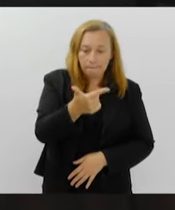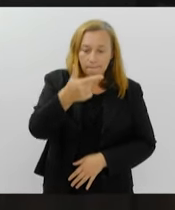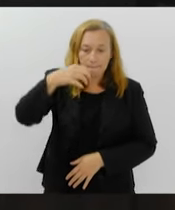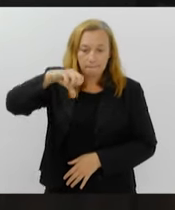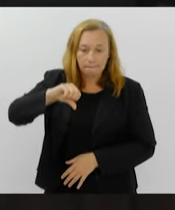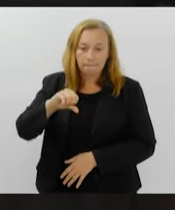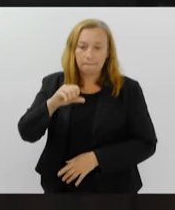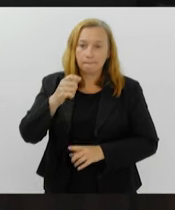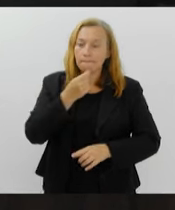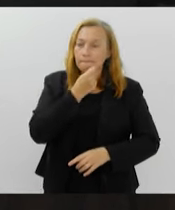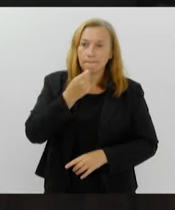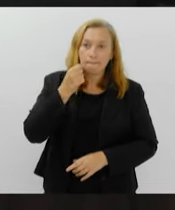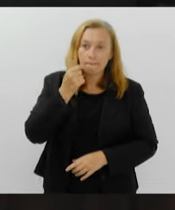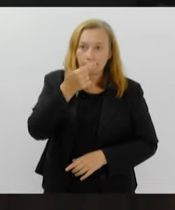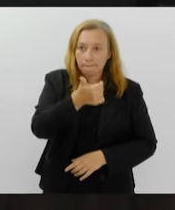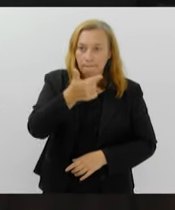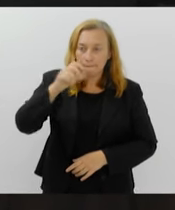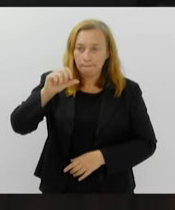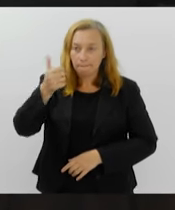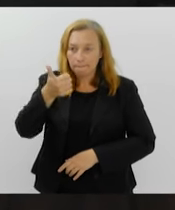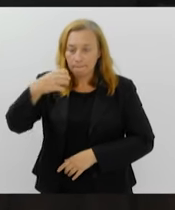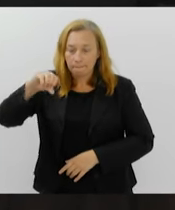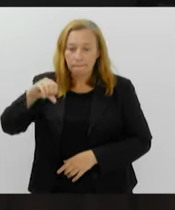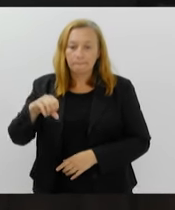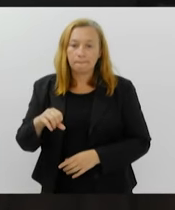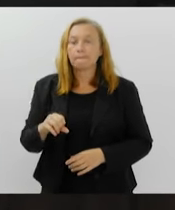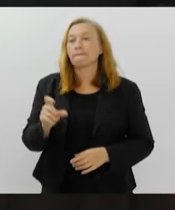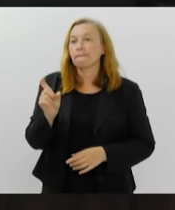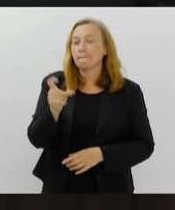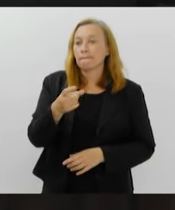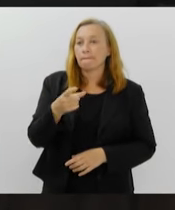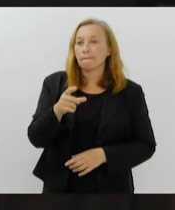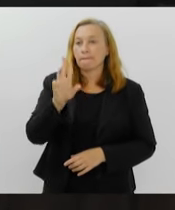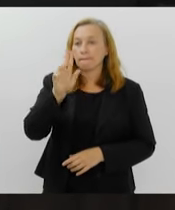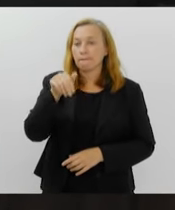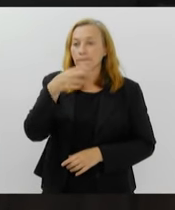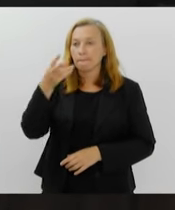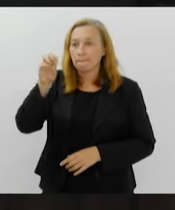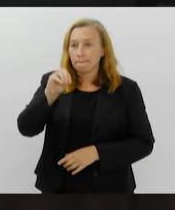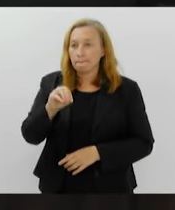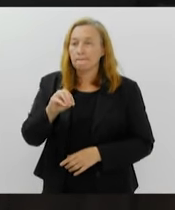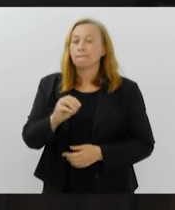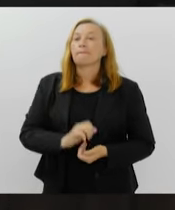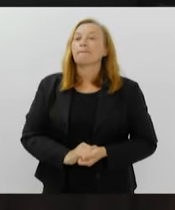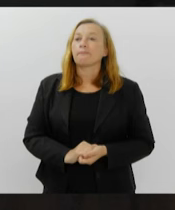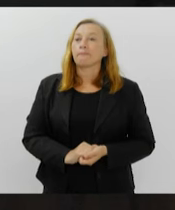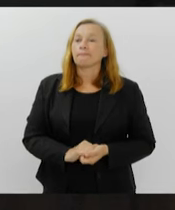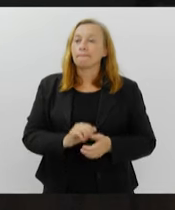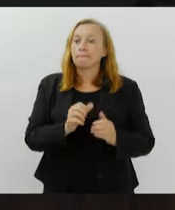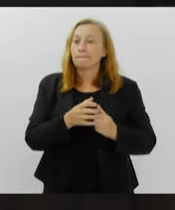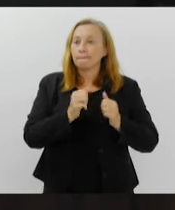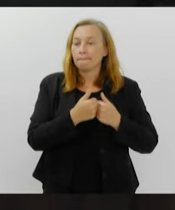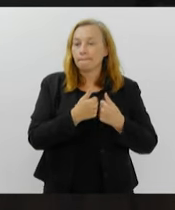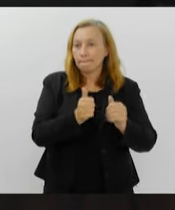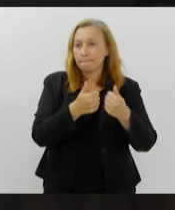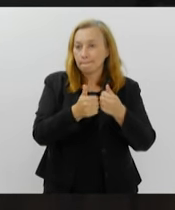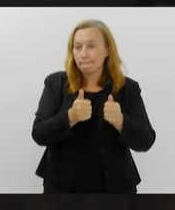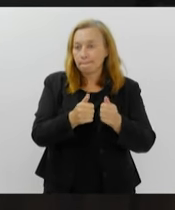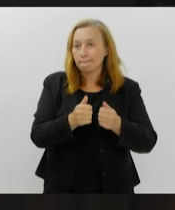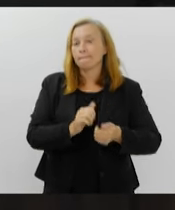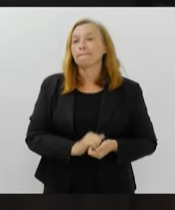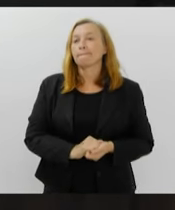2009 bilh único nos serviços de transporte coletivo intermunicipal de